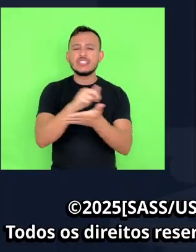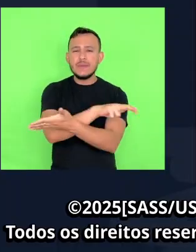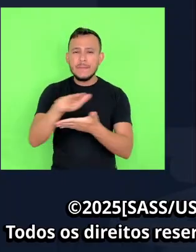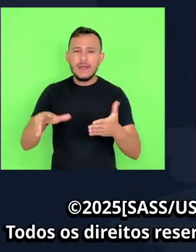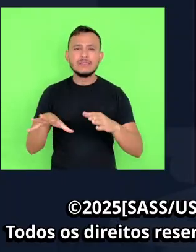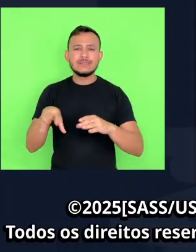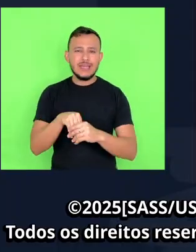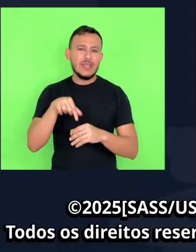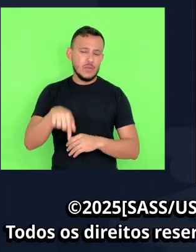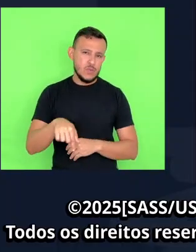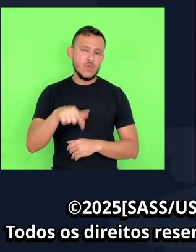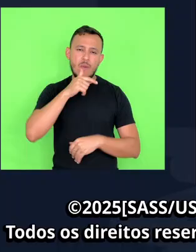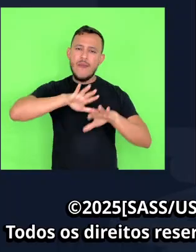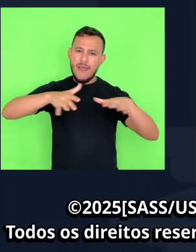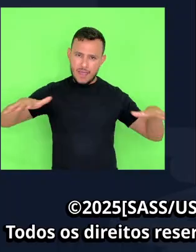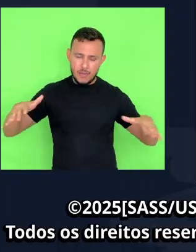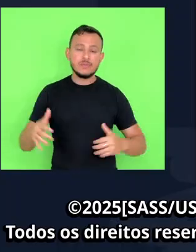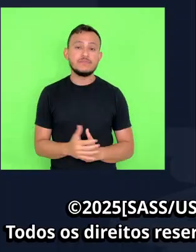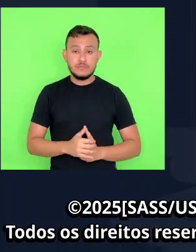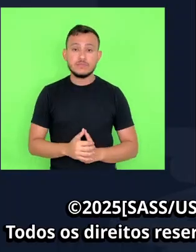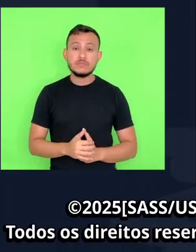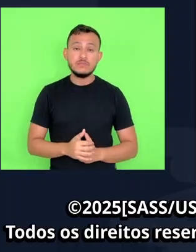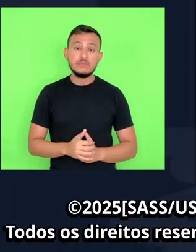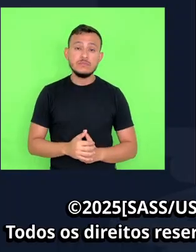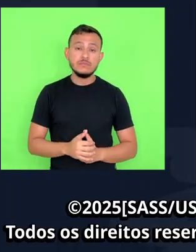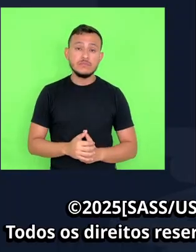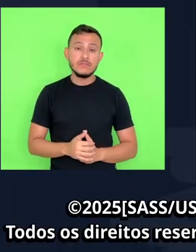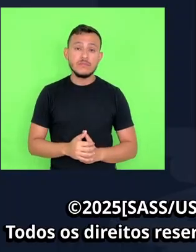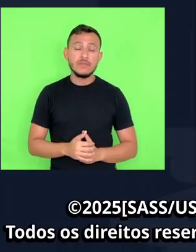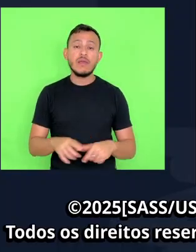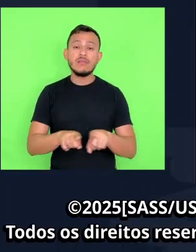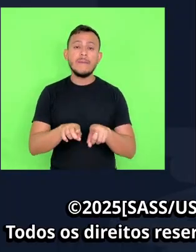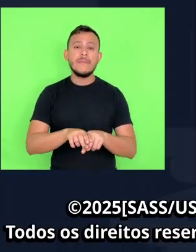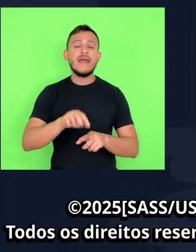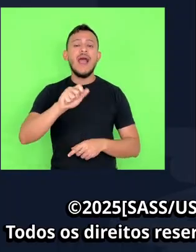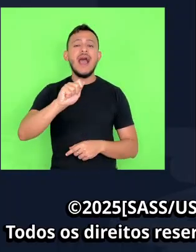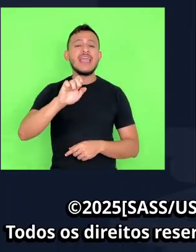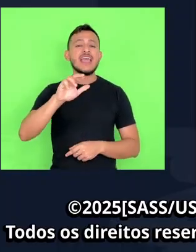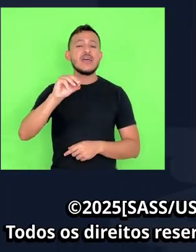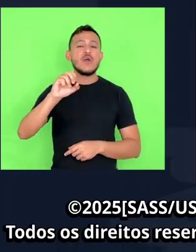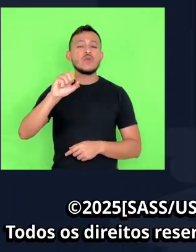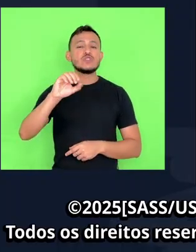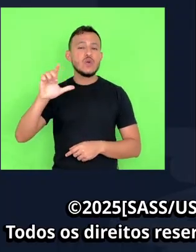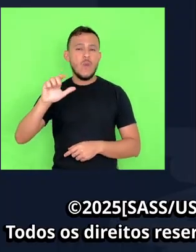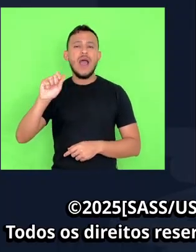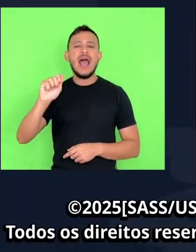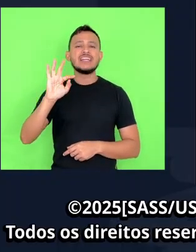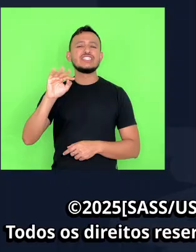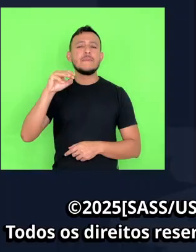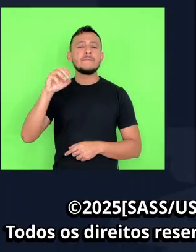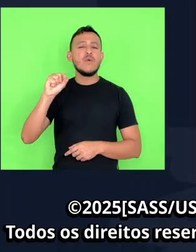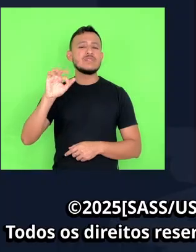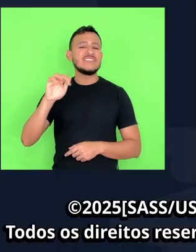dos organismos aquáticos. Carga de aerossóis na atmosfera, presença excessiva de